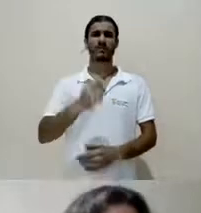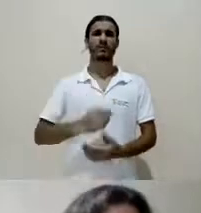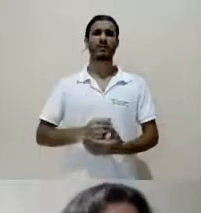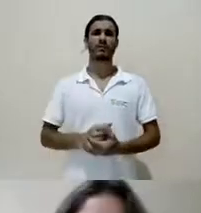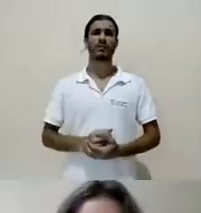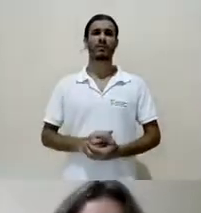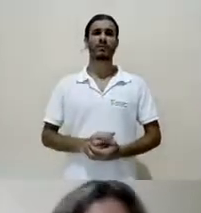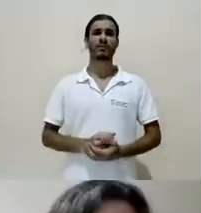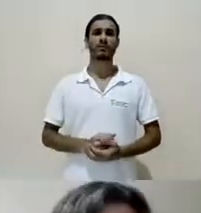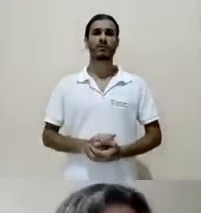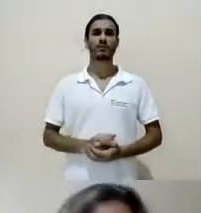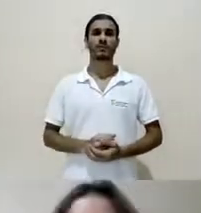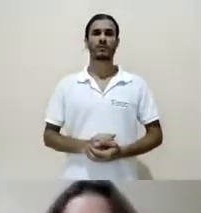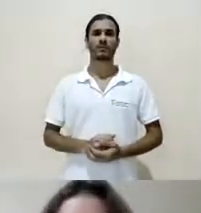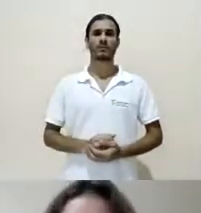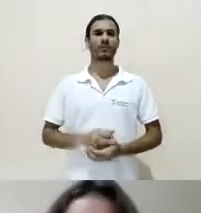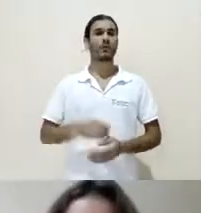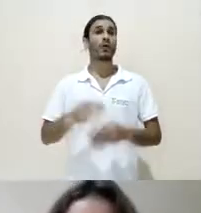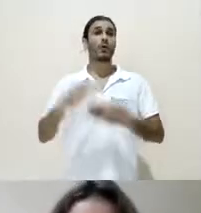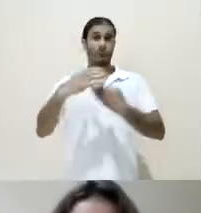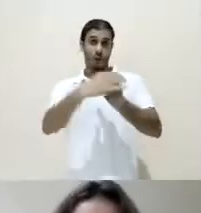Evandro, que é orientando da professora Márcia